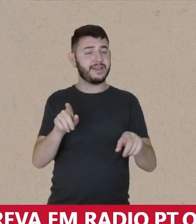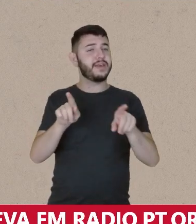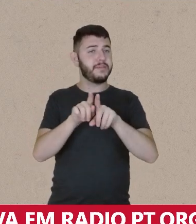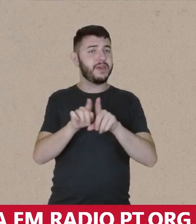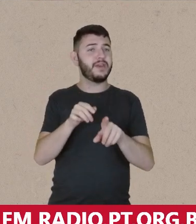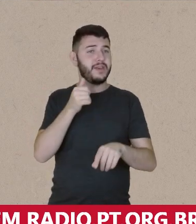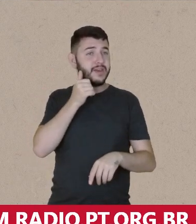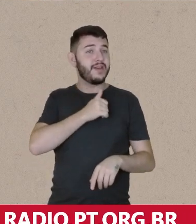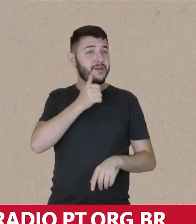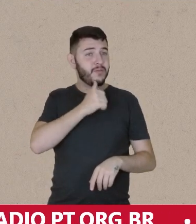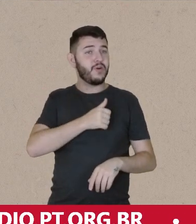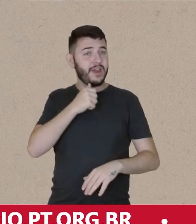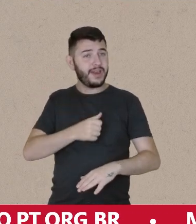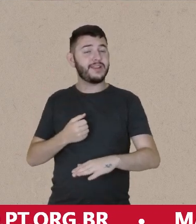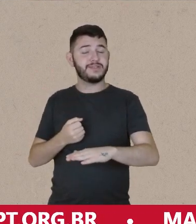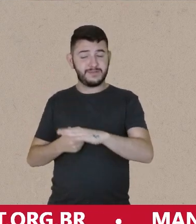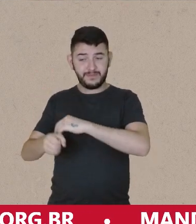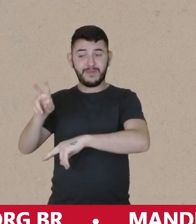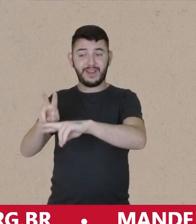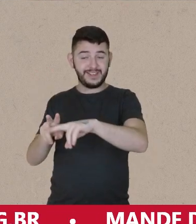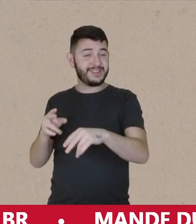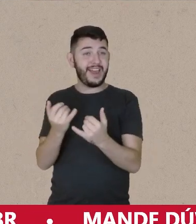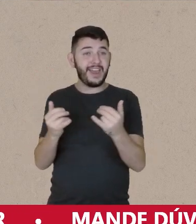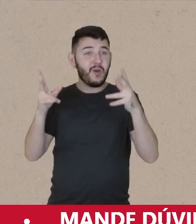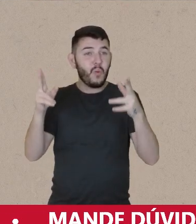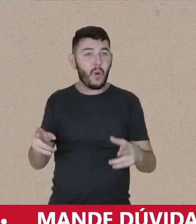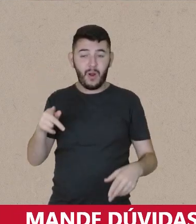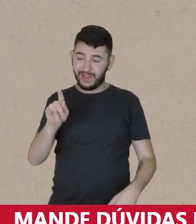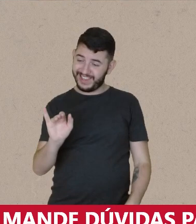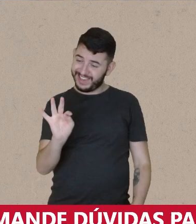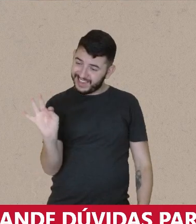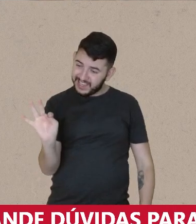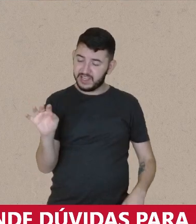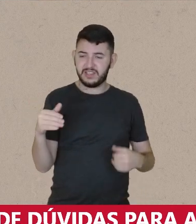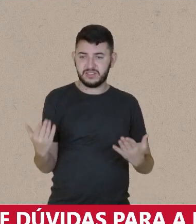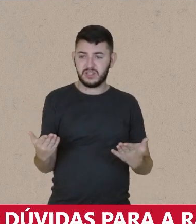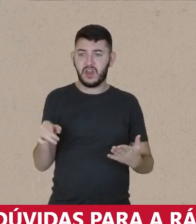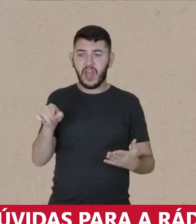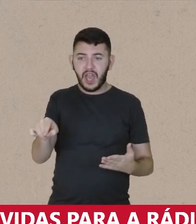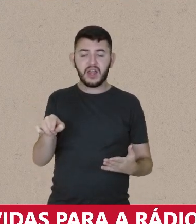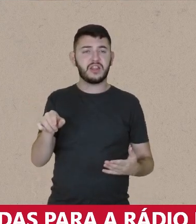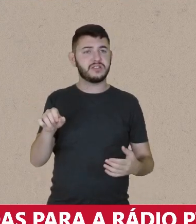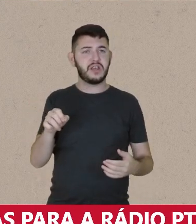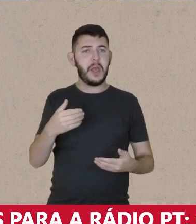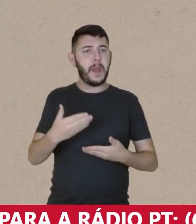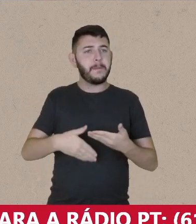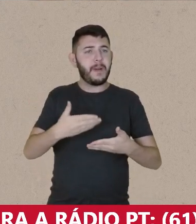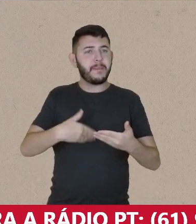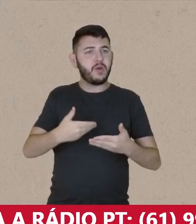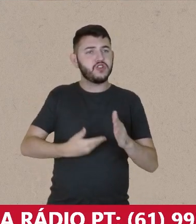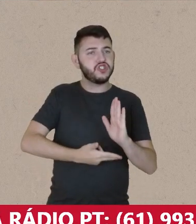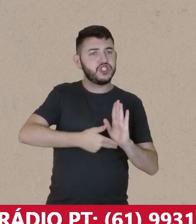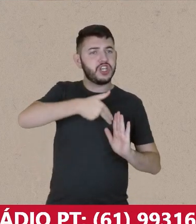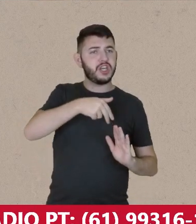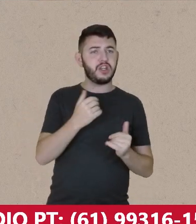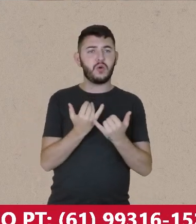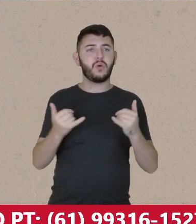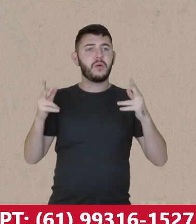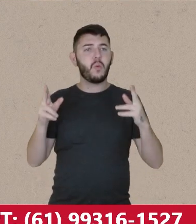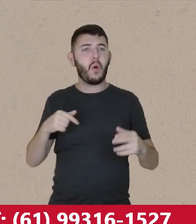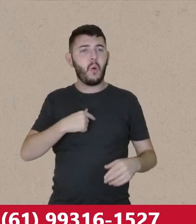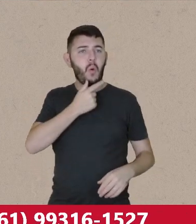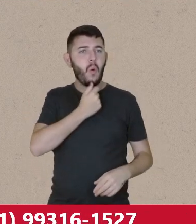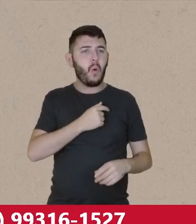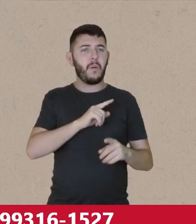papel higiênico que os homens e precisam também de absorventes. Esse tipo de conduta não é por acaso, né, deputada? Seria uma punição extra tratar